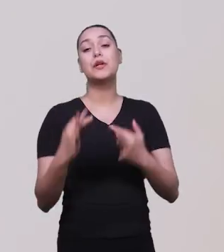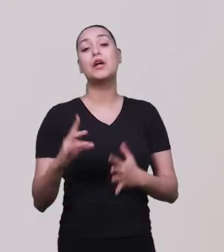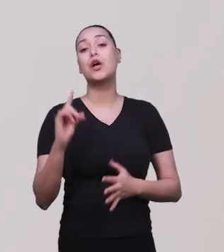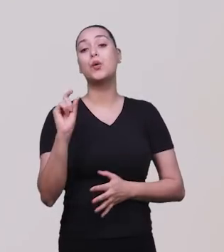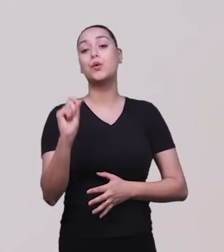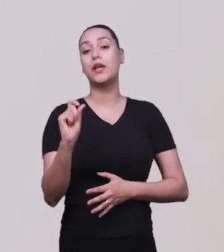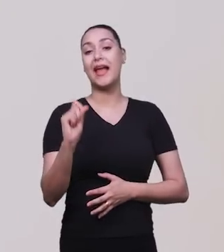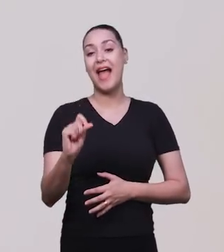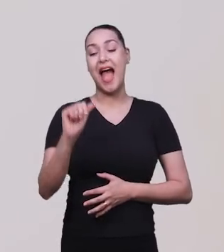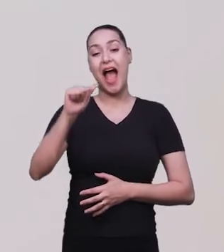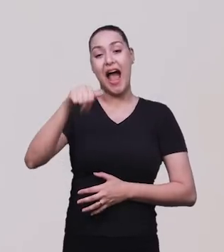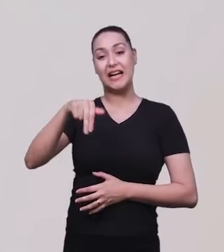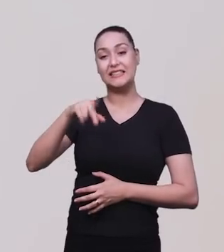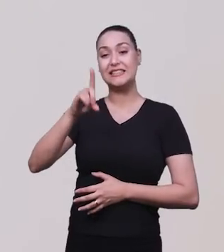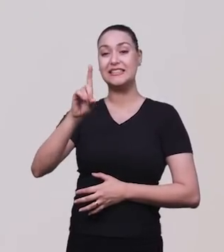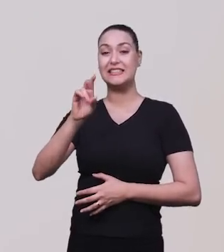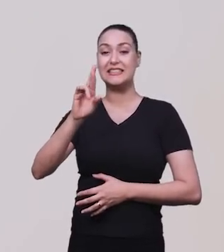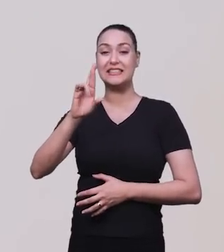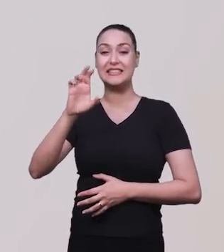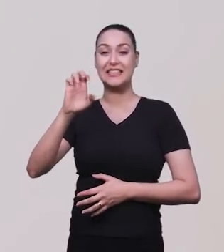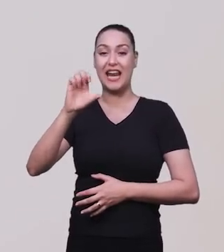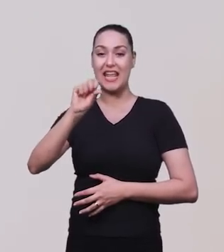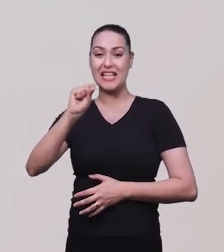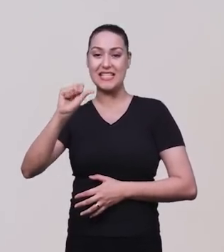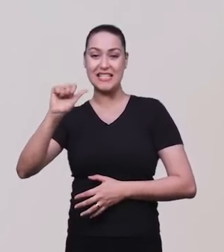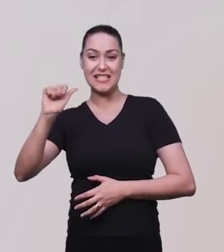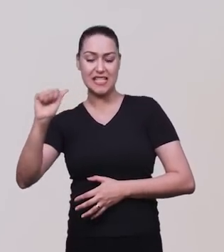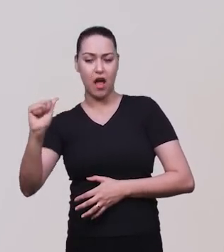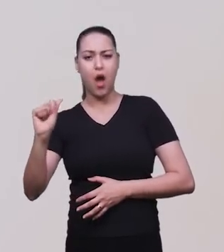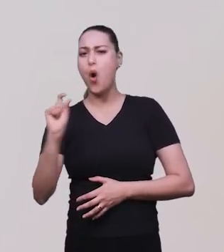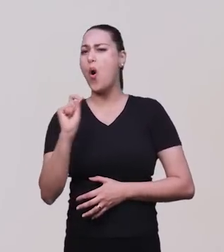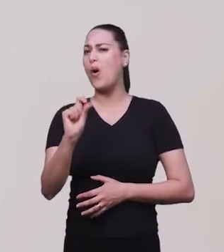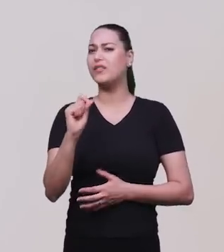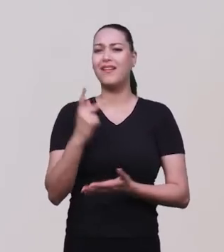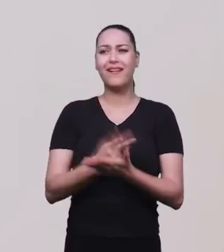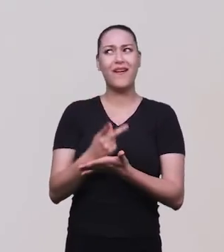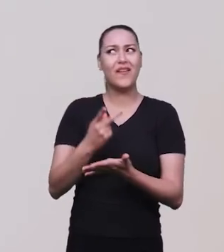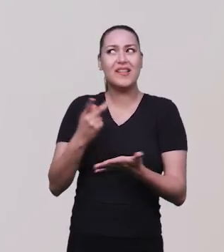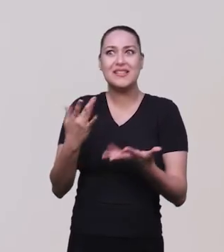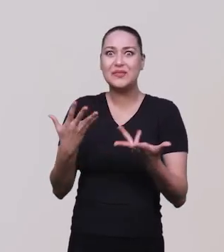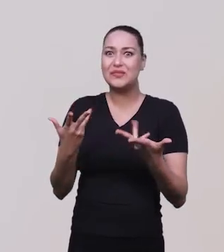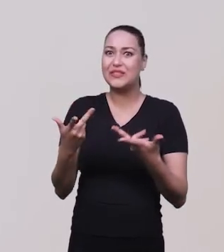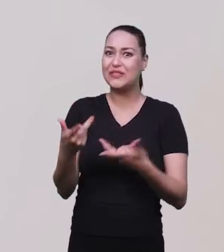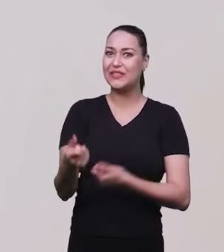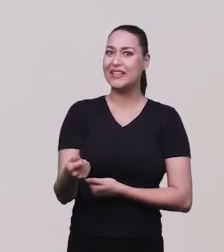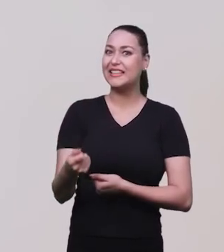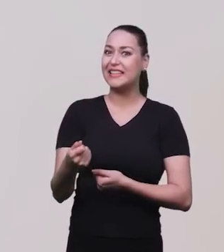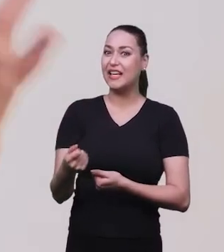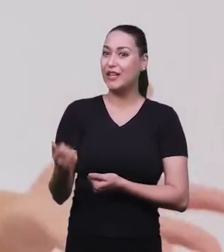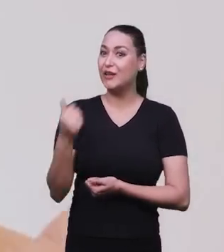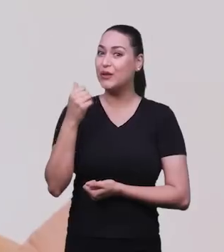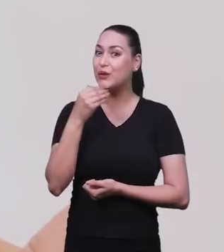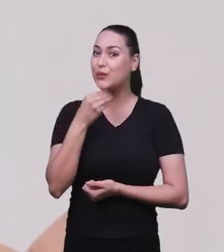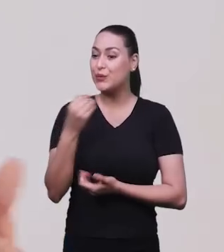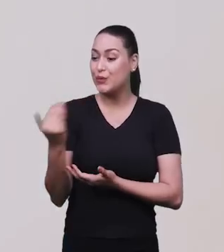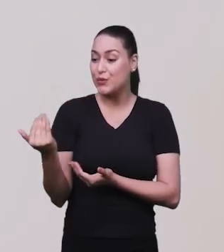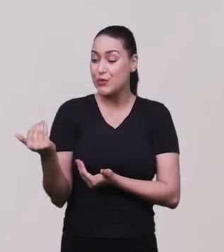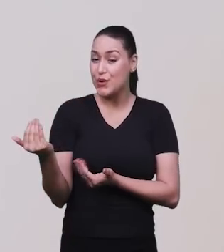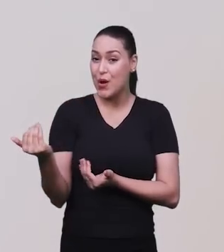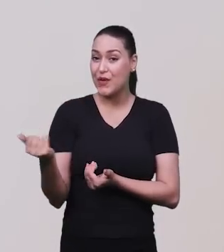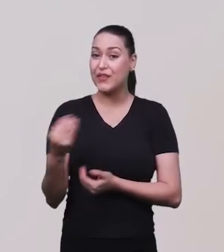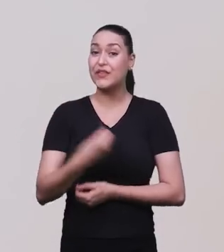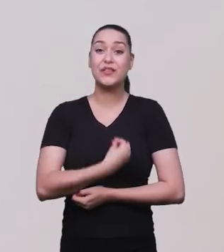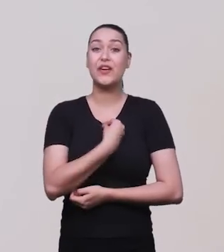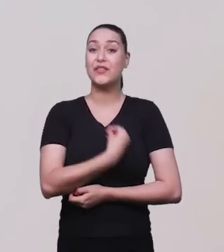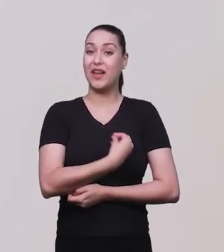é a jovem Andressa, que vai contar que convocação maravilhosa foi essa que aqueles jovens, né, viveram